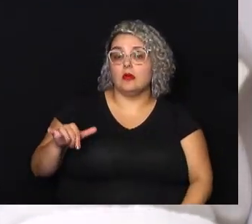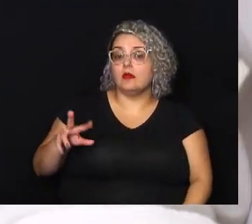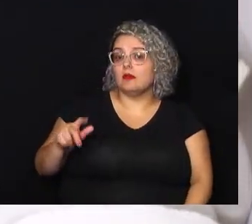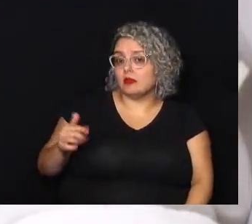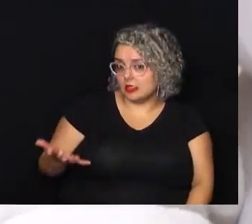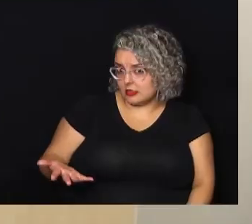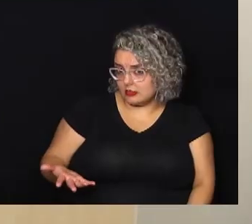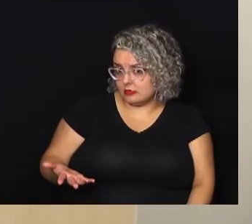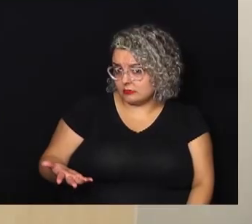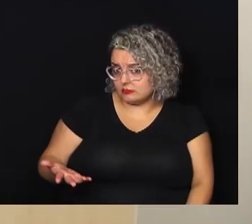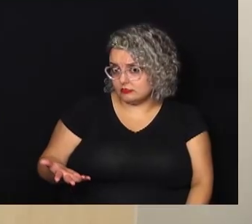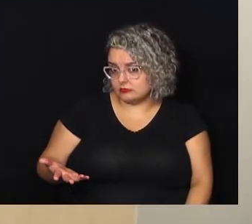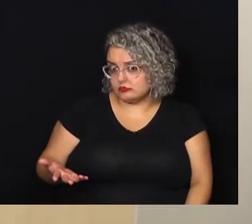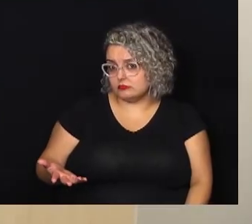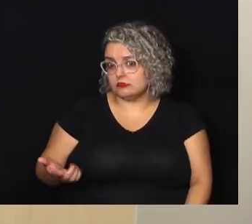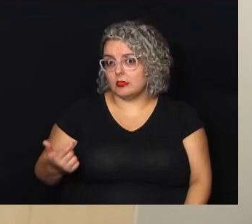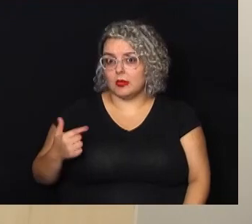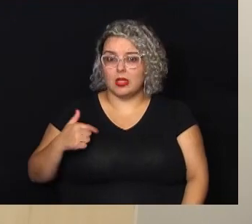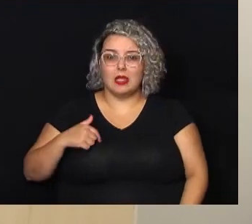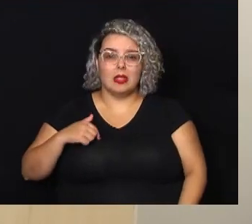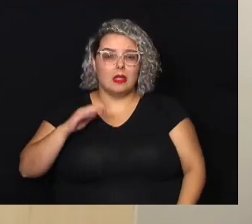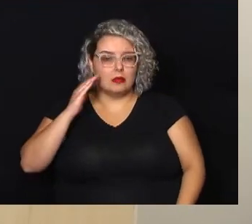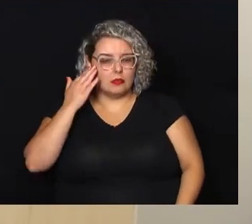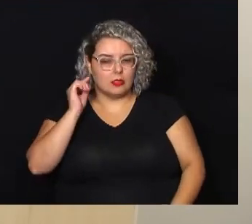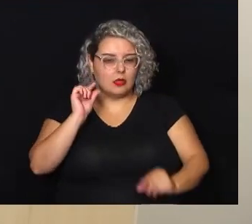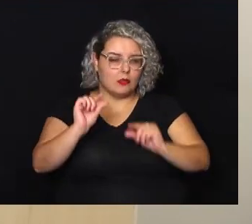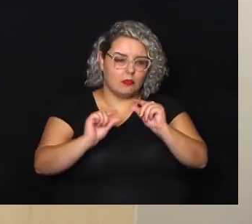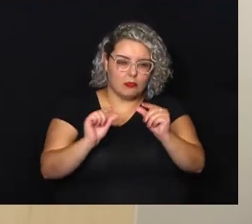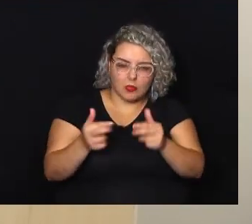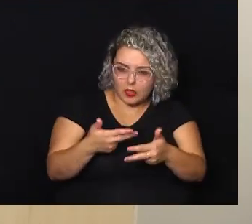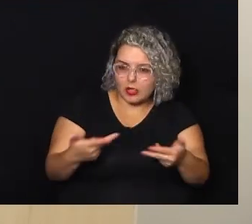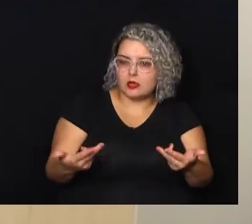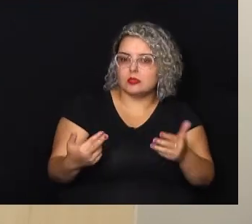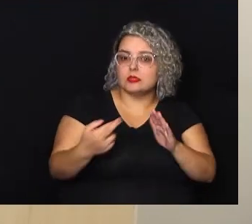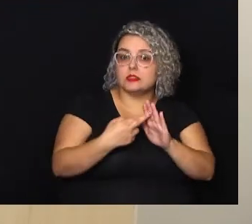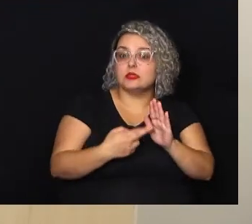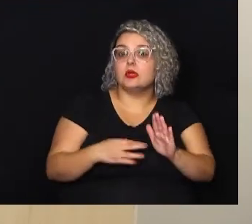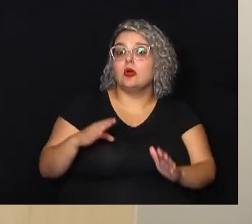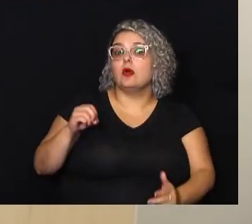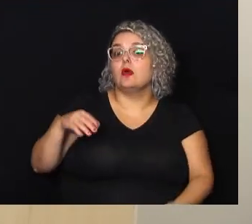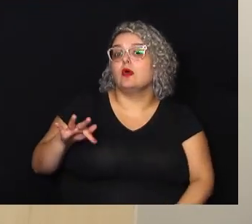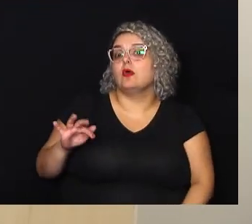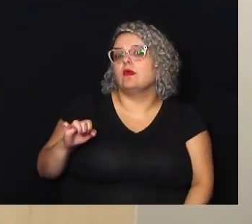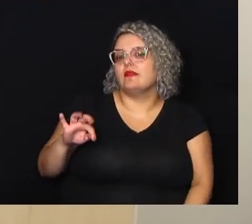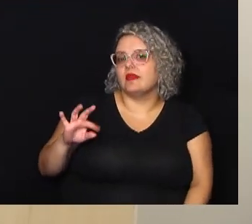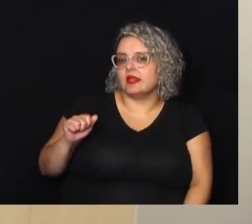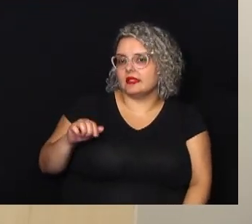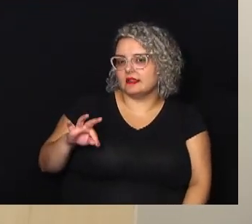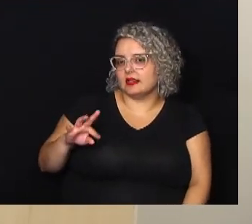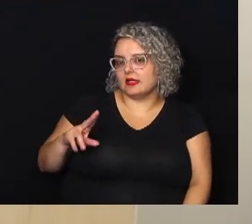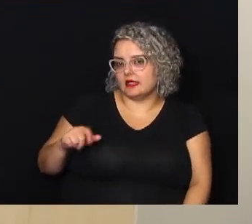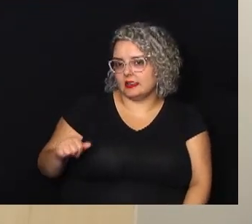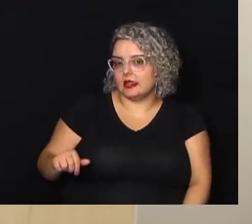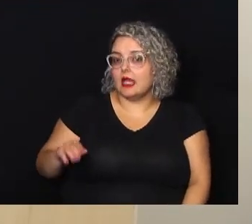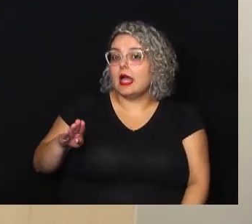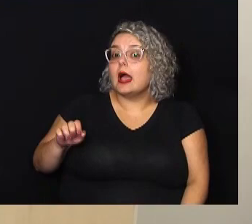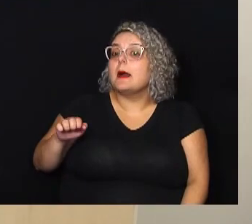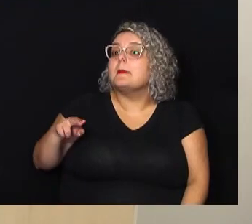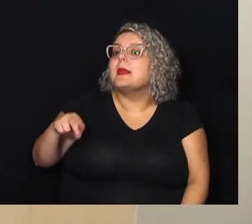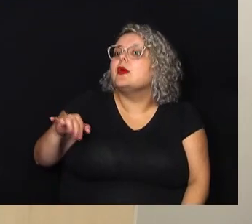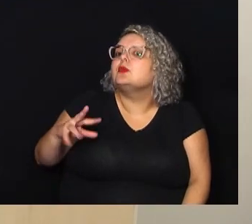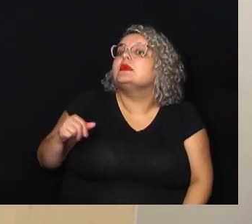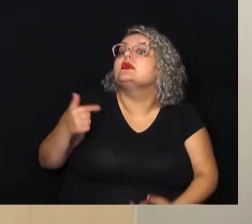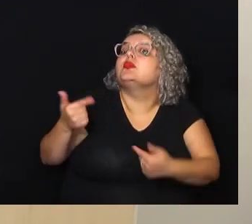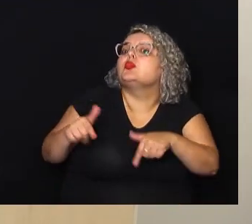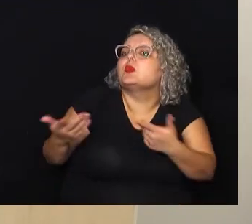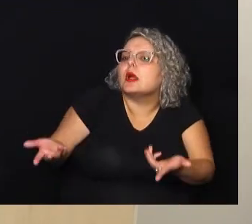estava conversando com a Flávia e eu entendo pouca coisa dessas receitas de confeitaria. A baunilha